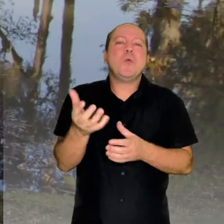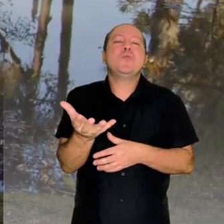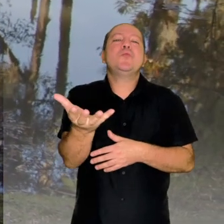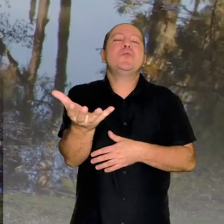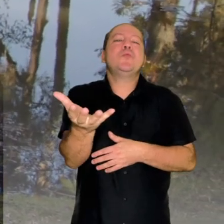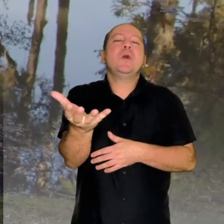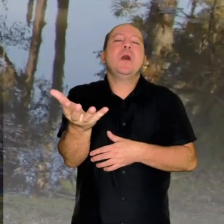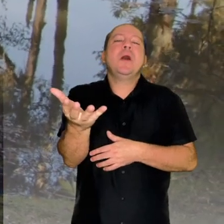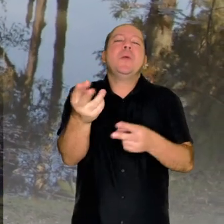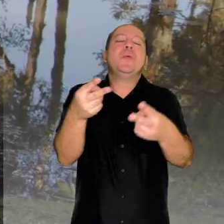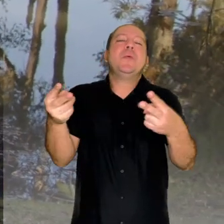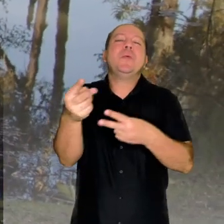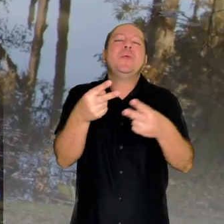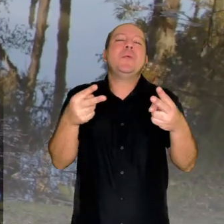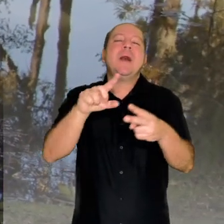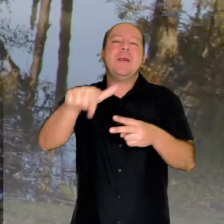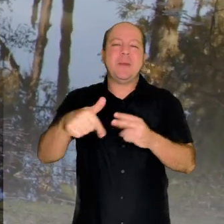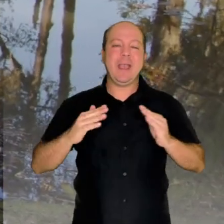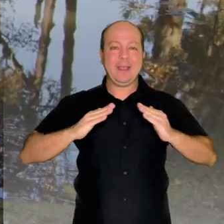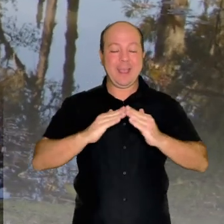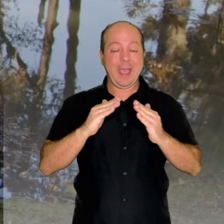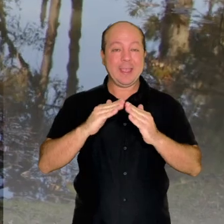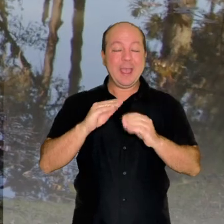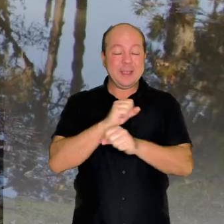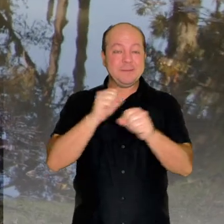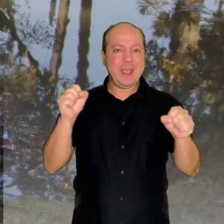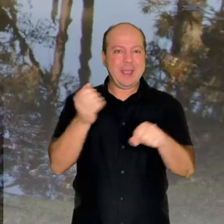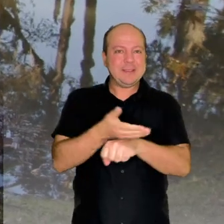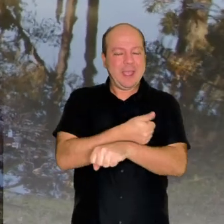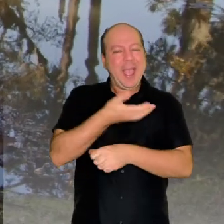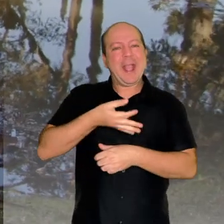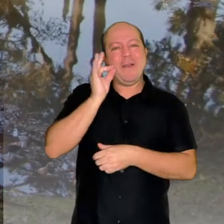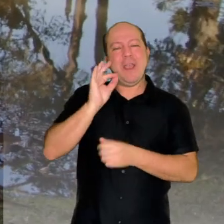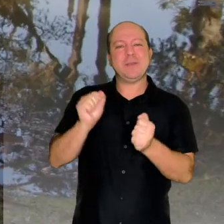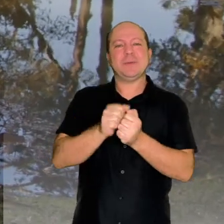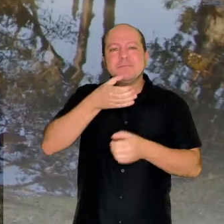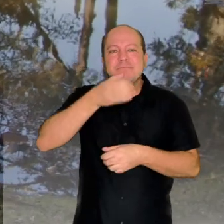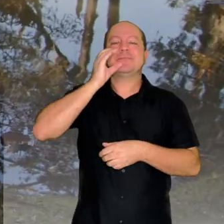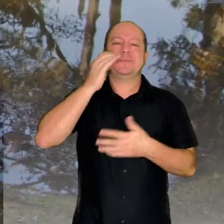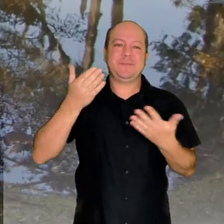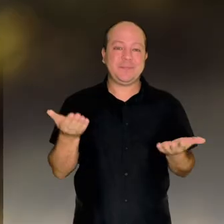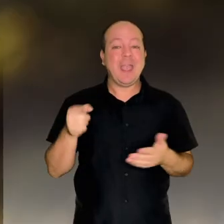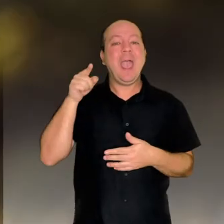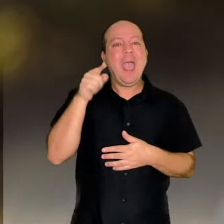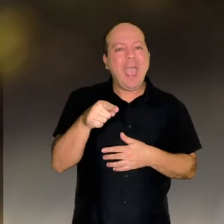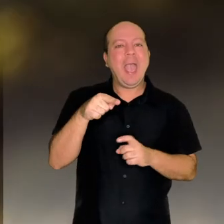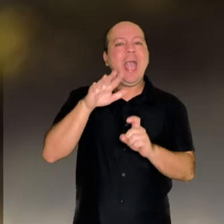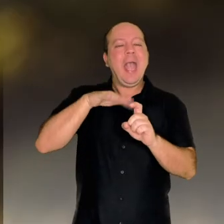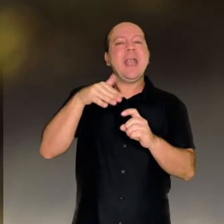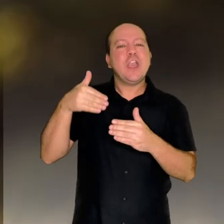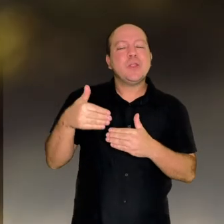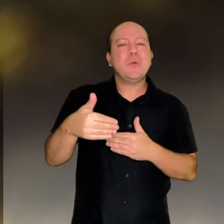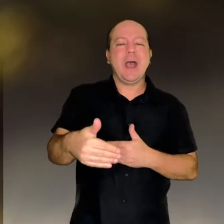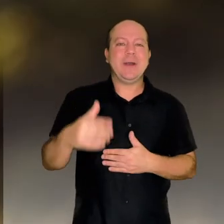e deixava no sereno. Por cima da casa, né? Eu vou fora um pouquinho. Aí de manhã cedo incluía no café da manhã pra gente tomar. Então isso é um